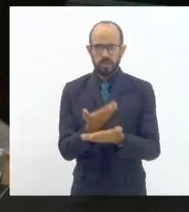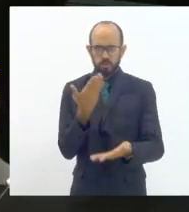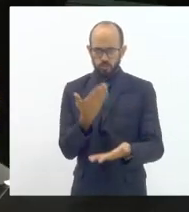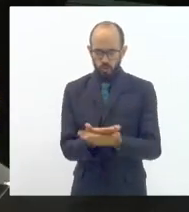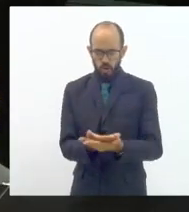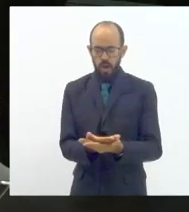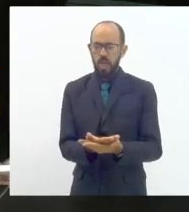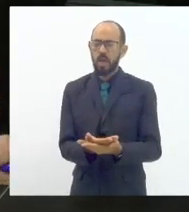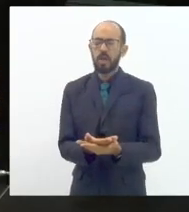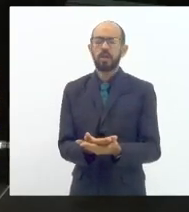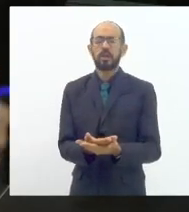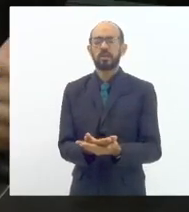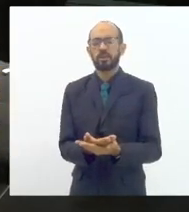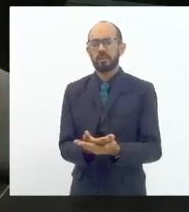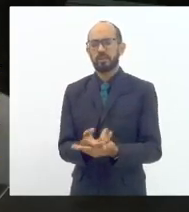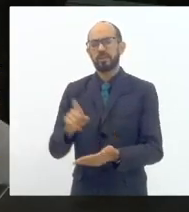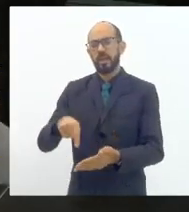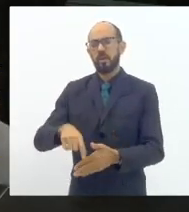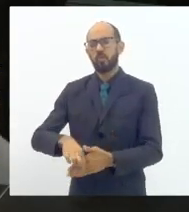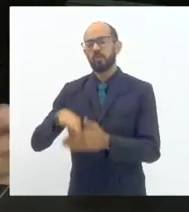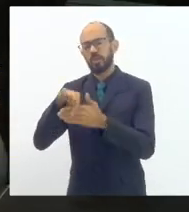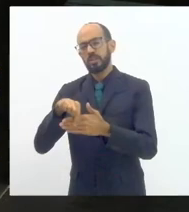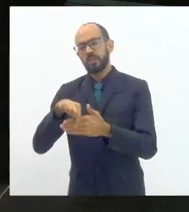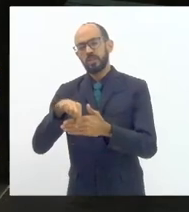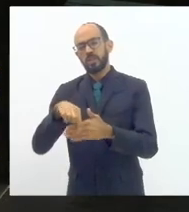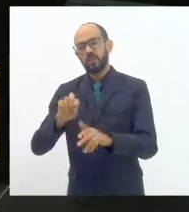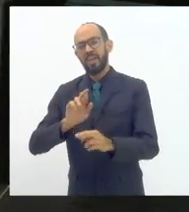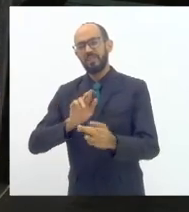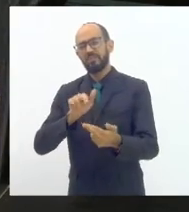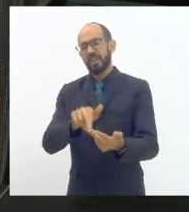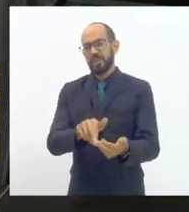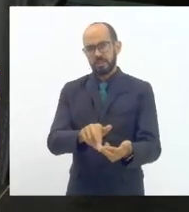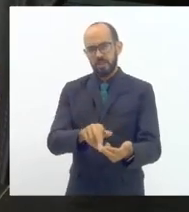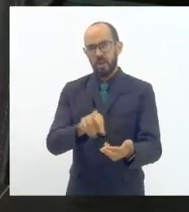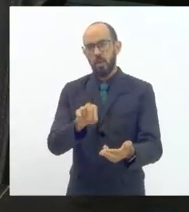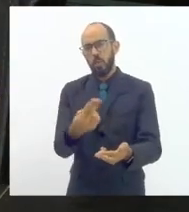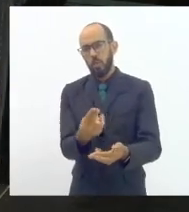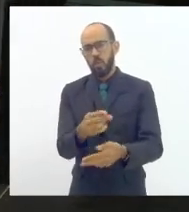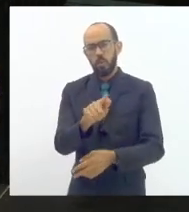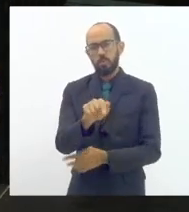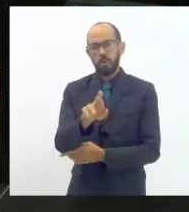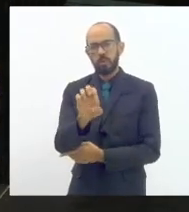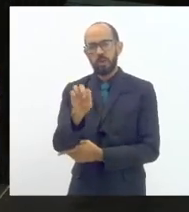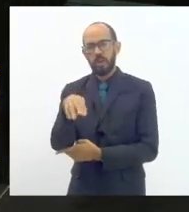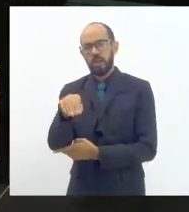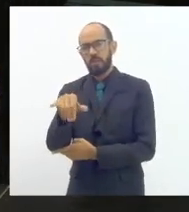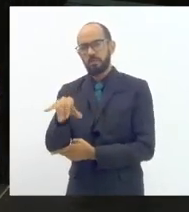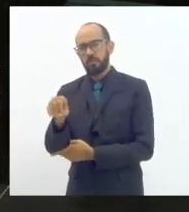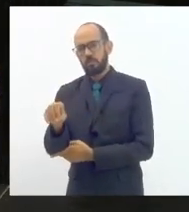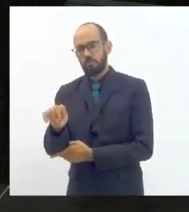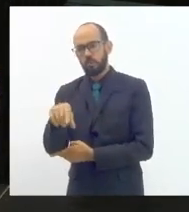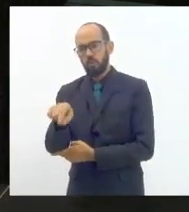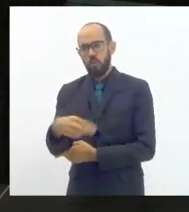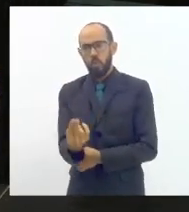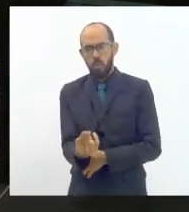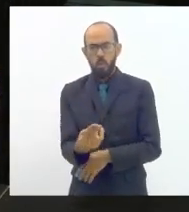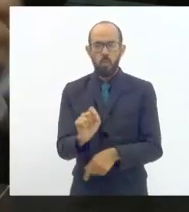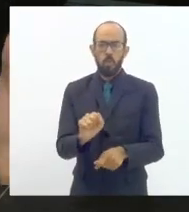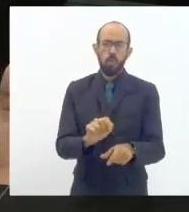fazendo a diferença, buscando uma maior representatividade pelo Grêmio, pela formação política de